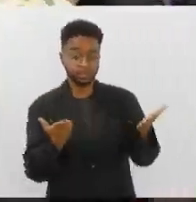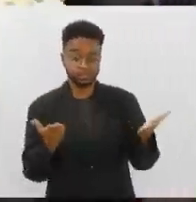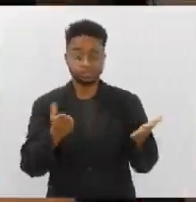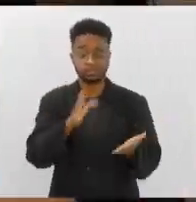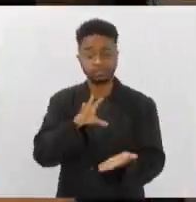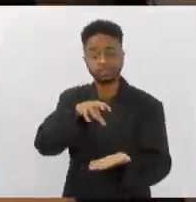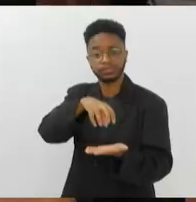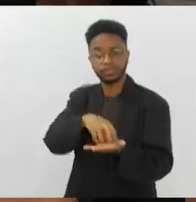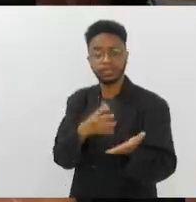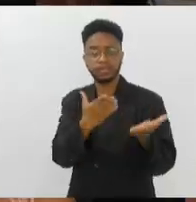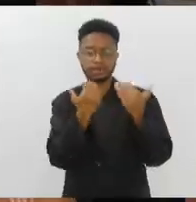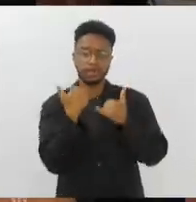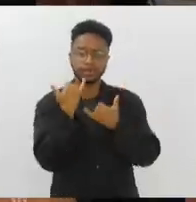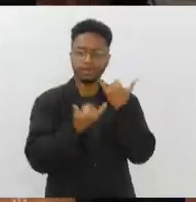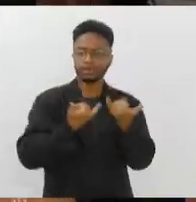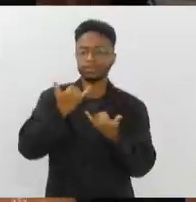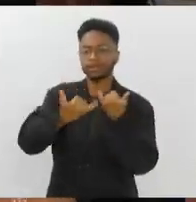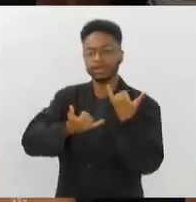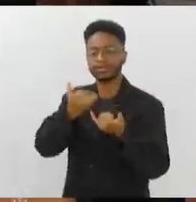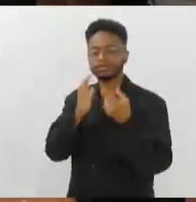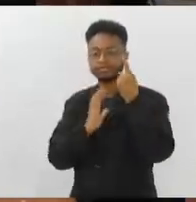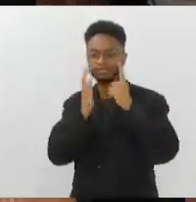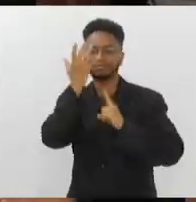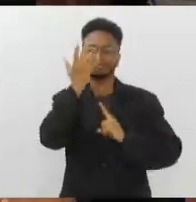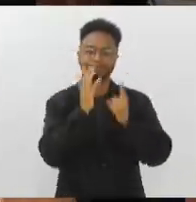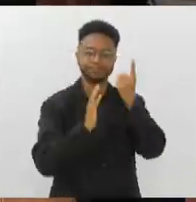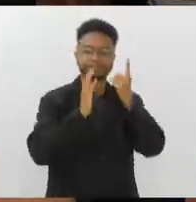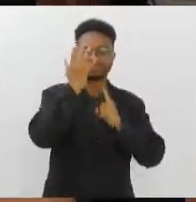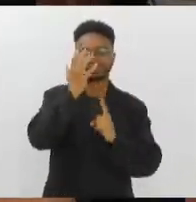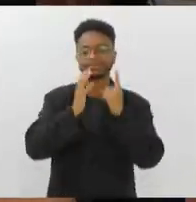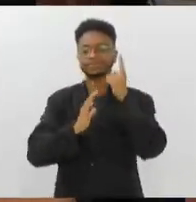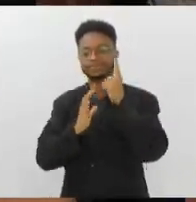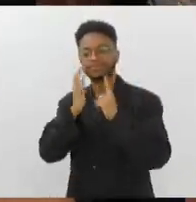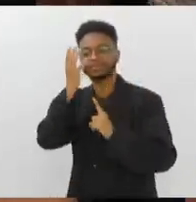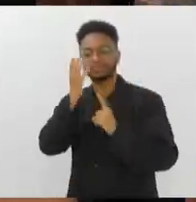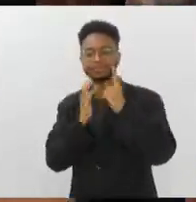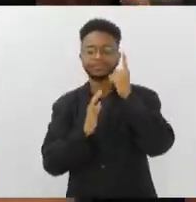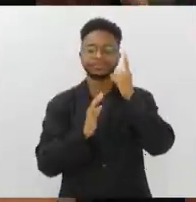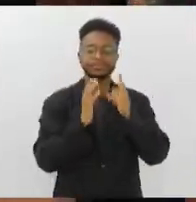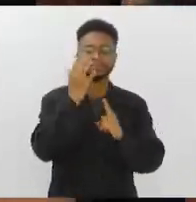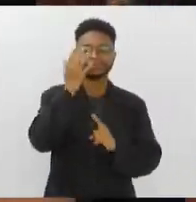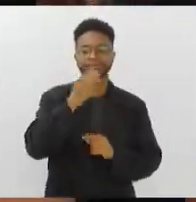Pub, vamos juntos brincar o carnaval.